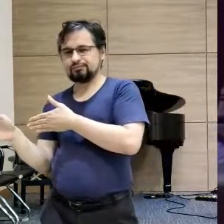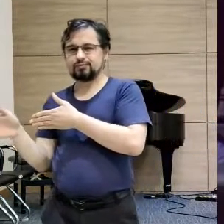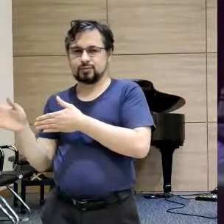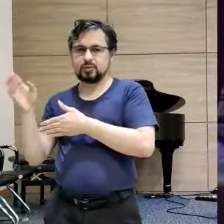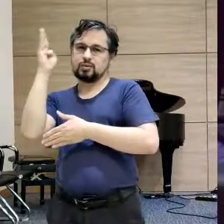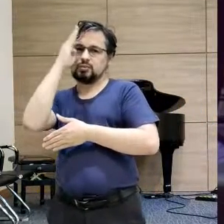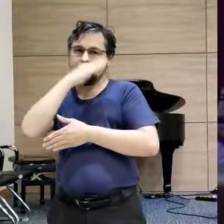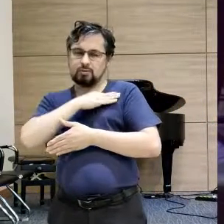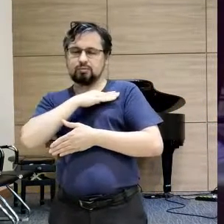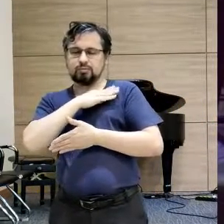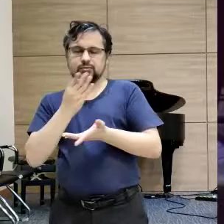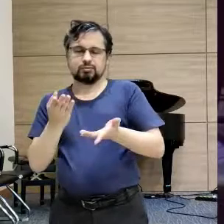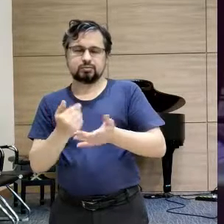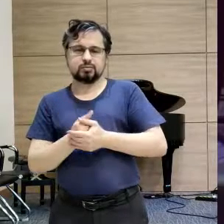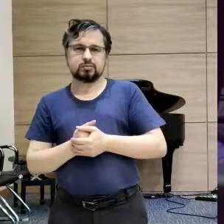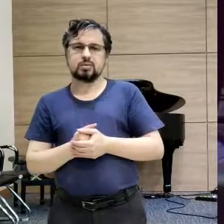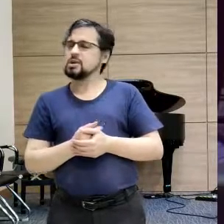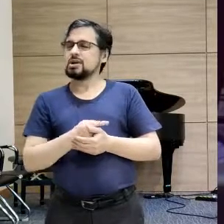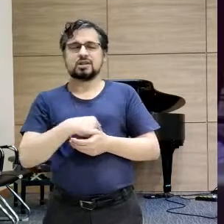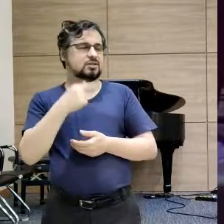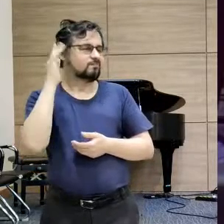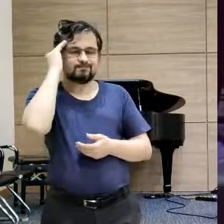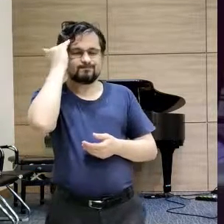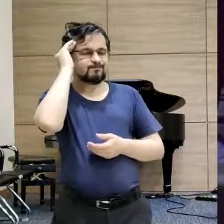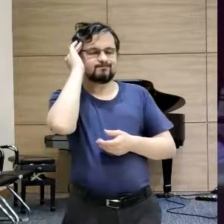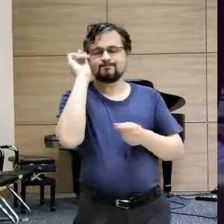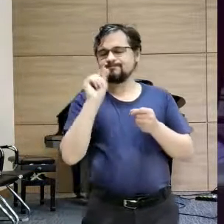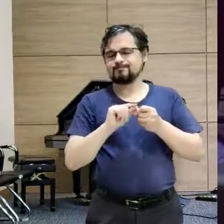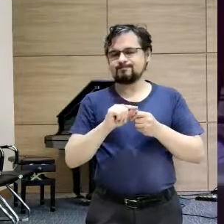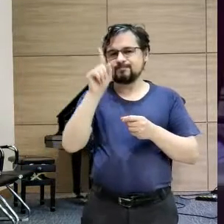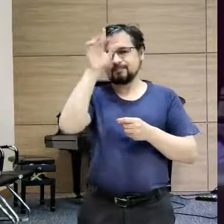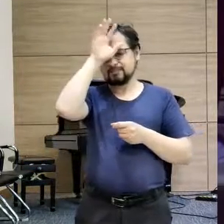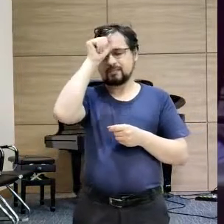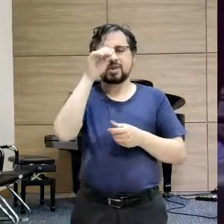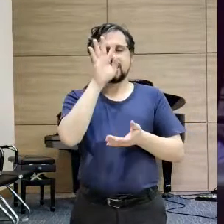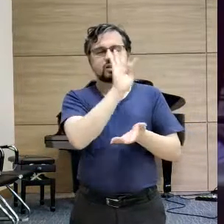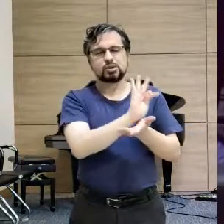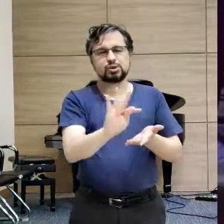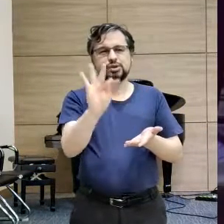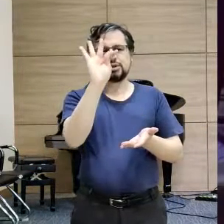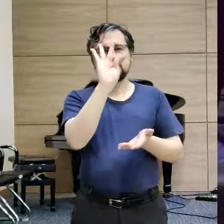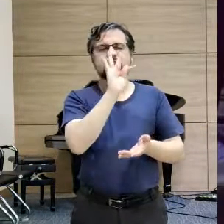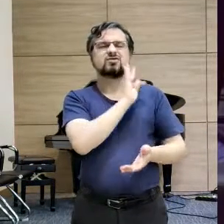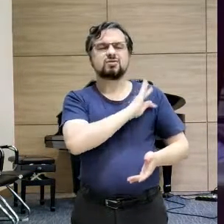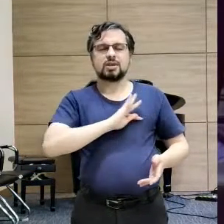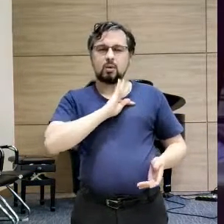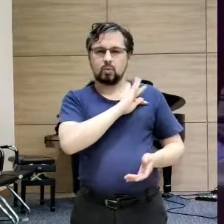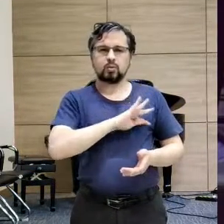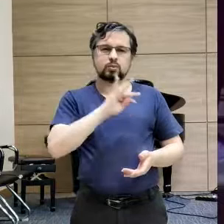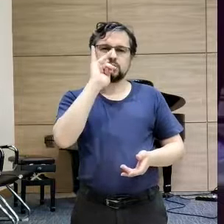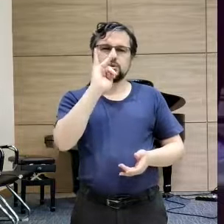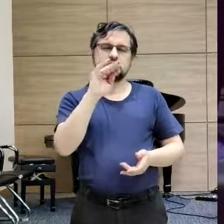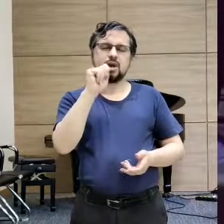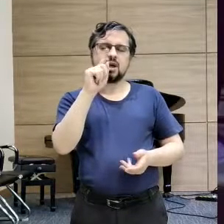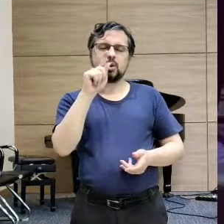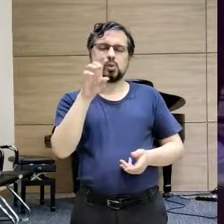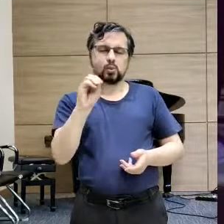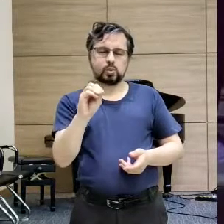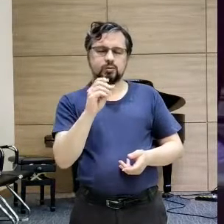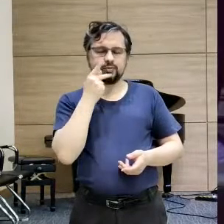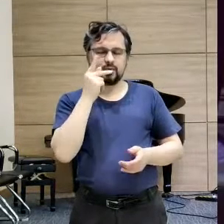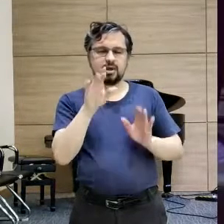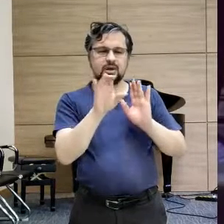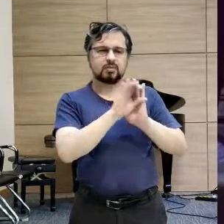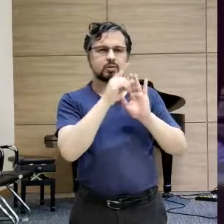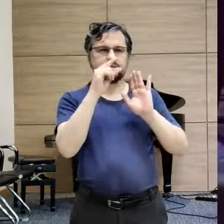mal. Não depreendeu isso. Tiago capítulo 1, versículo 14 e 15, especialmente versículo 15, Tiago vai dizer o